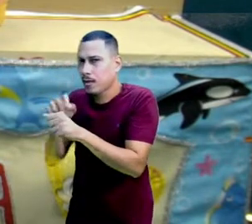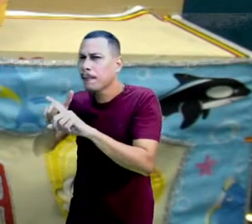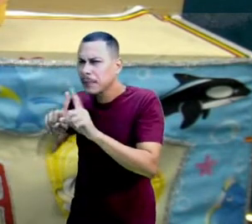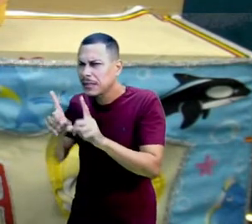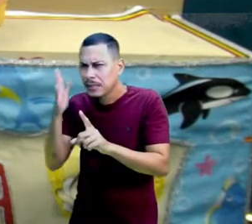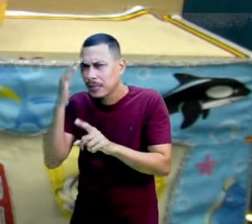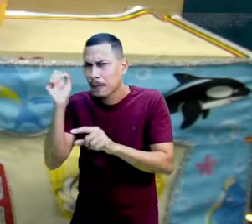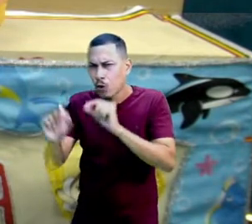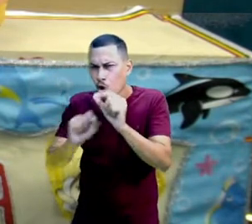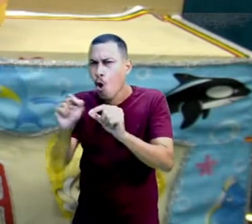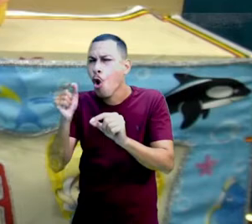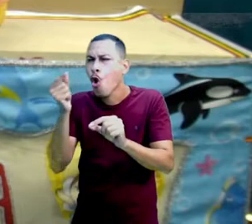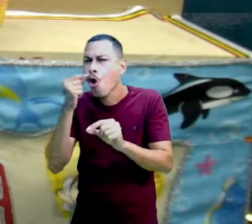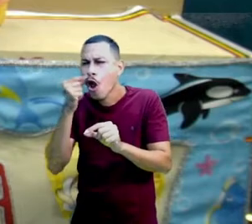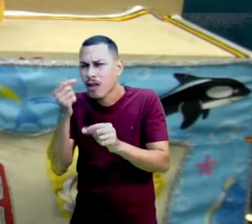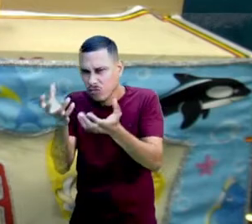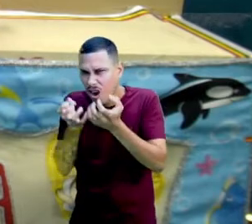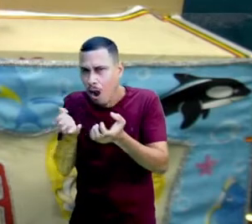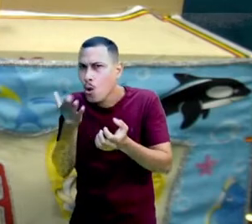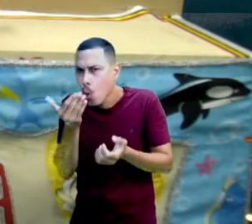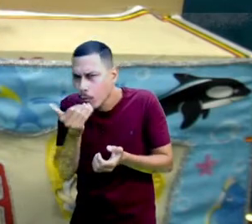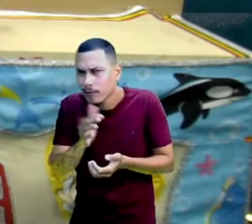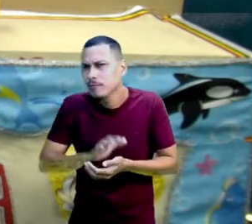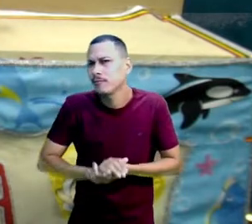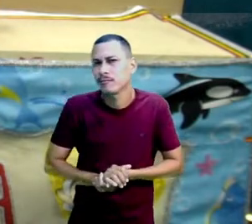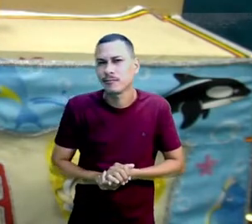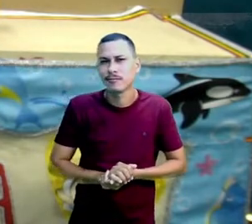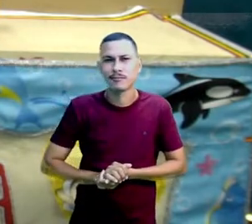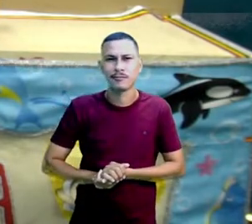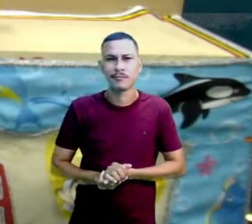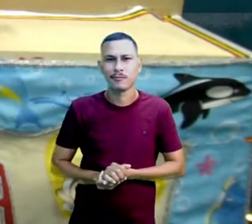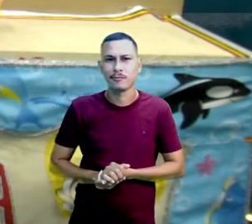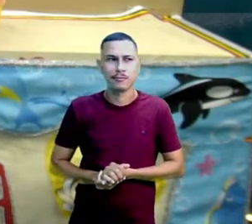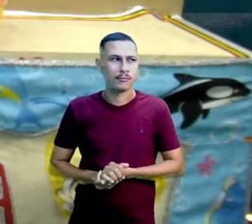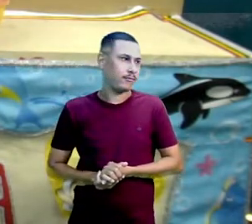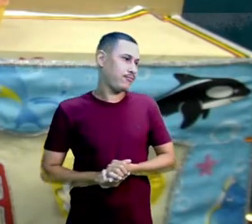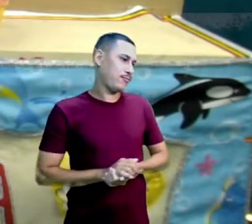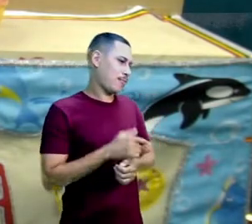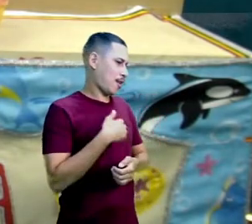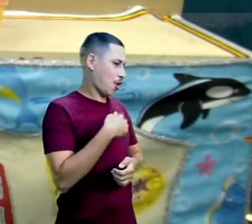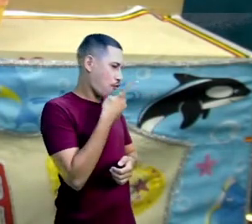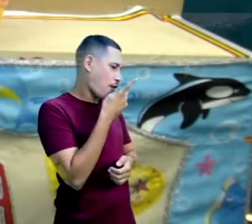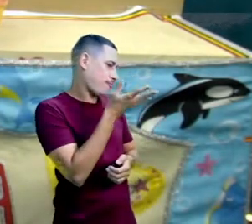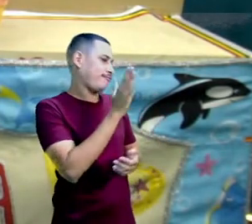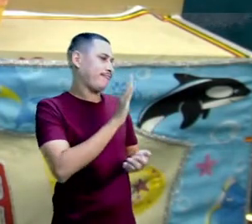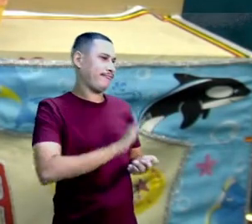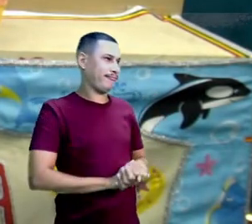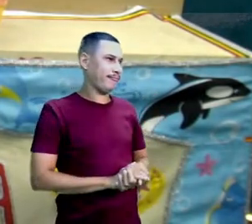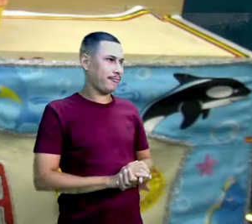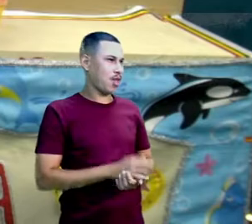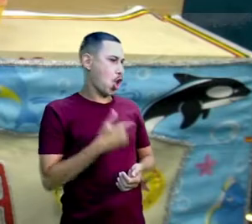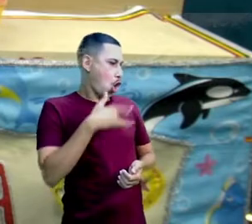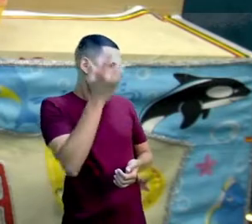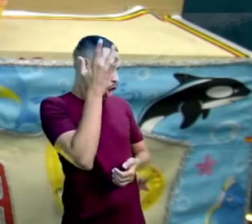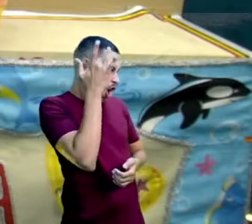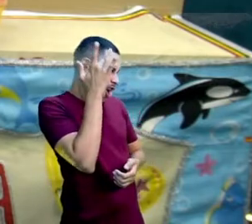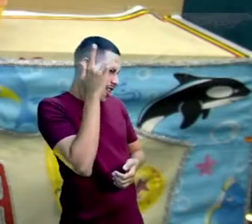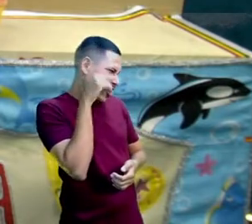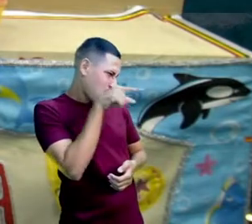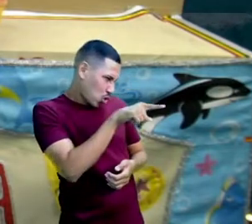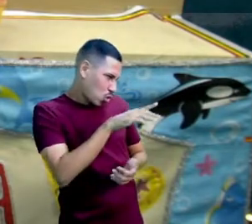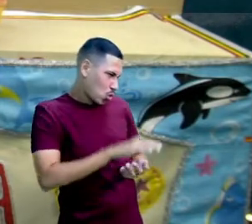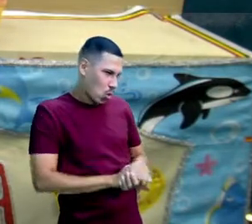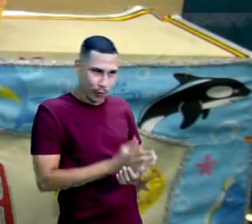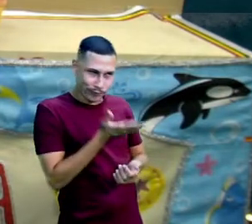que era que ele queria comer naquela mansão, leiturinha? O quê? Eu não te conto. Nem eu acho que tu, nem tu e tia Lê